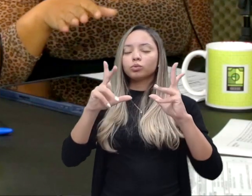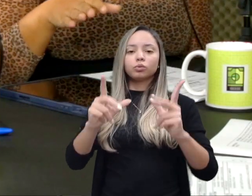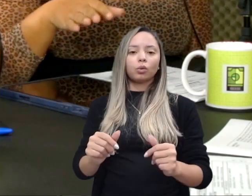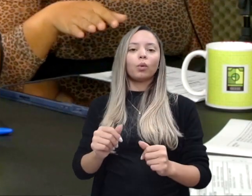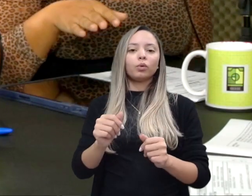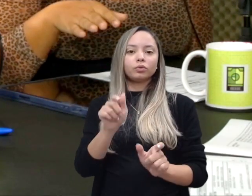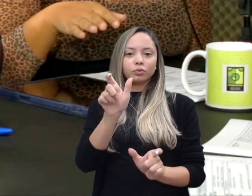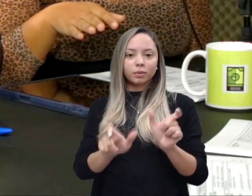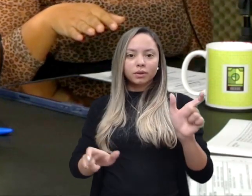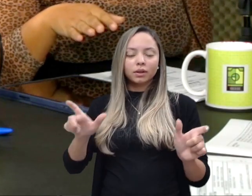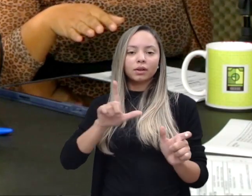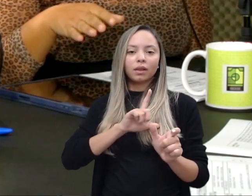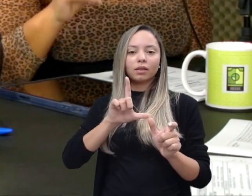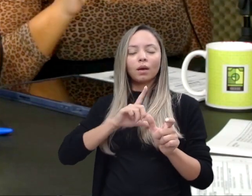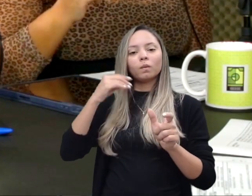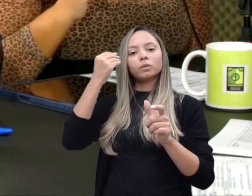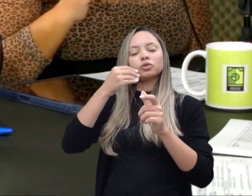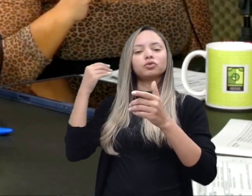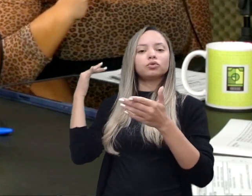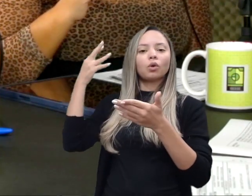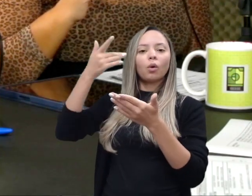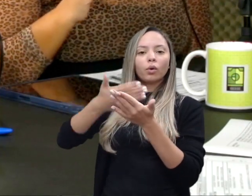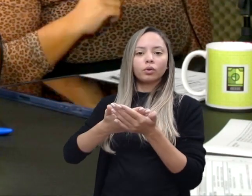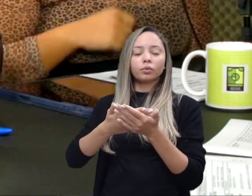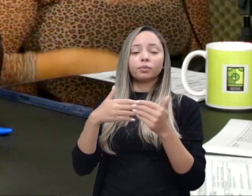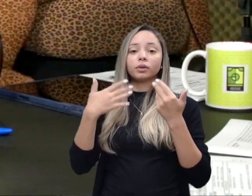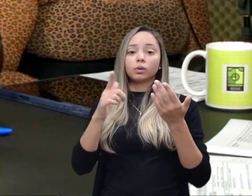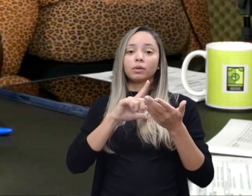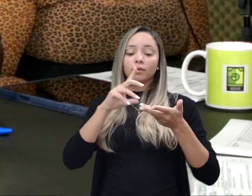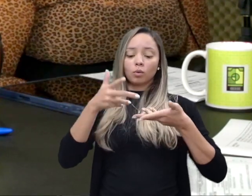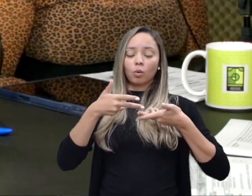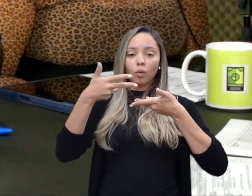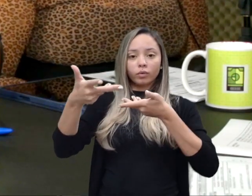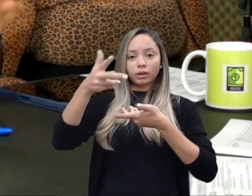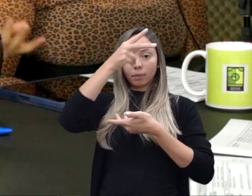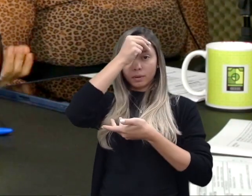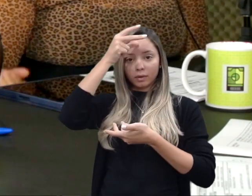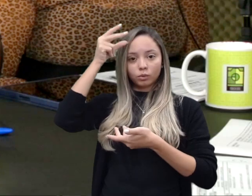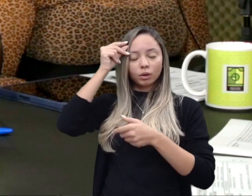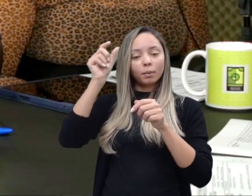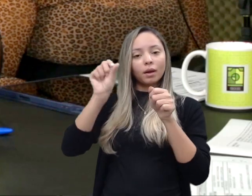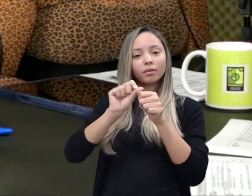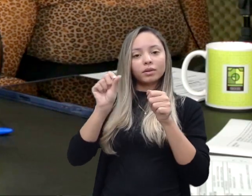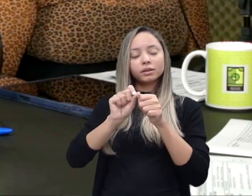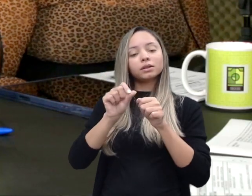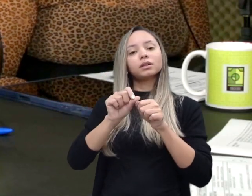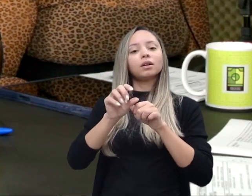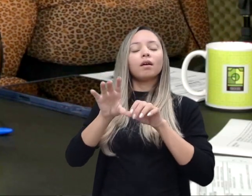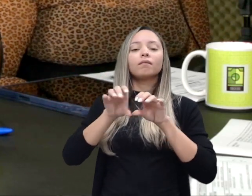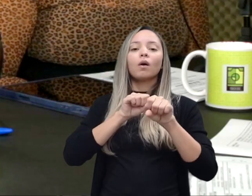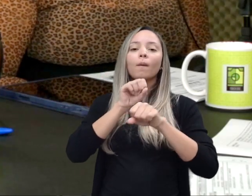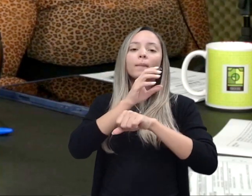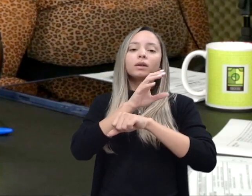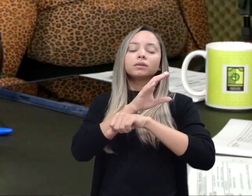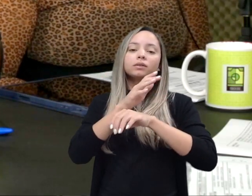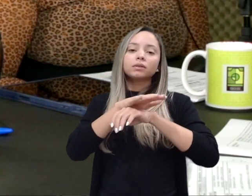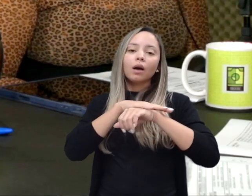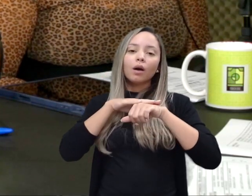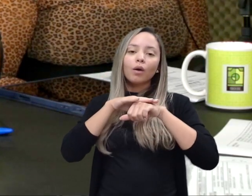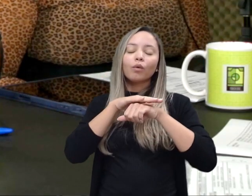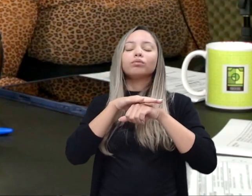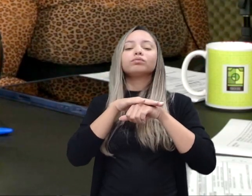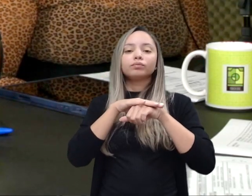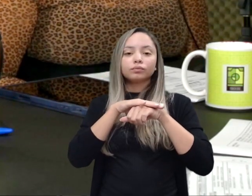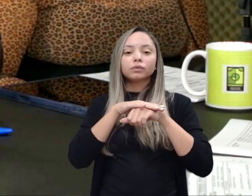busca de escola? A gente teve convite da prefeitura para fazer formação dos professores e dos auxiliares